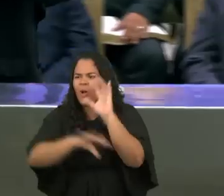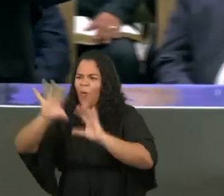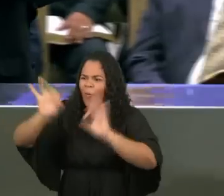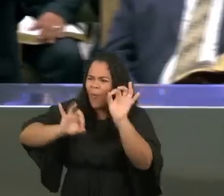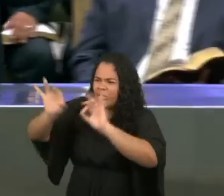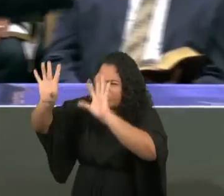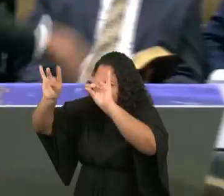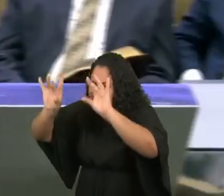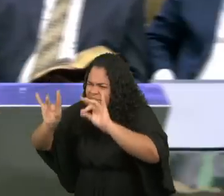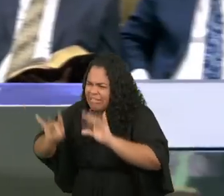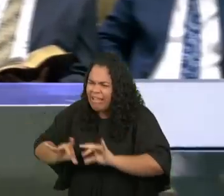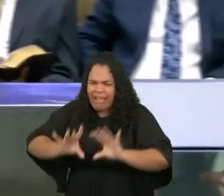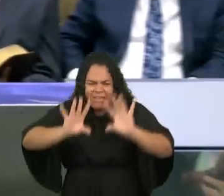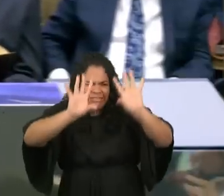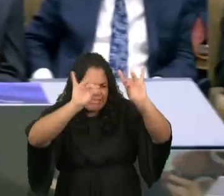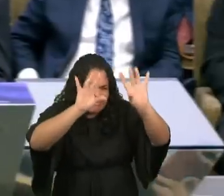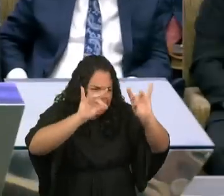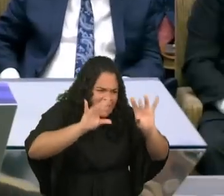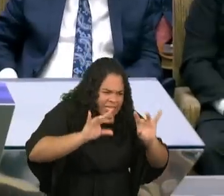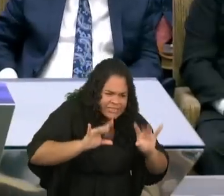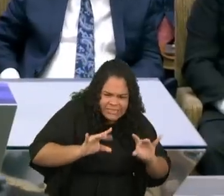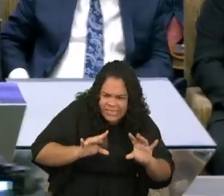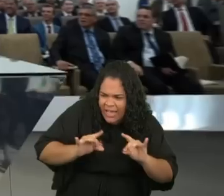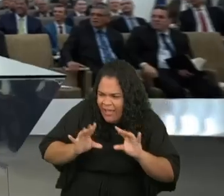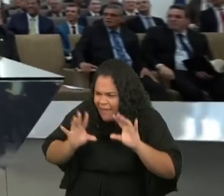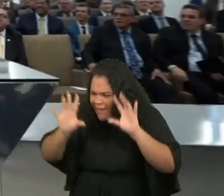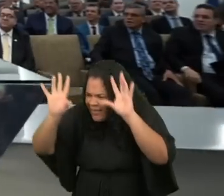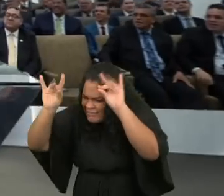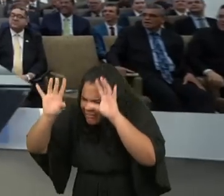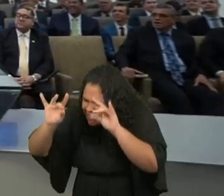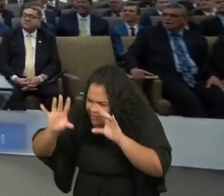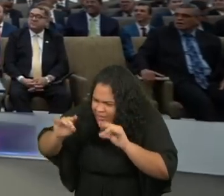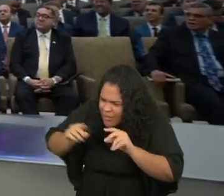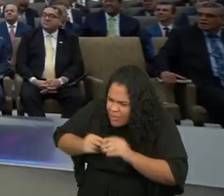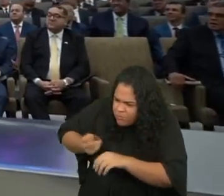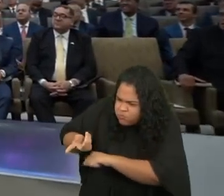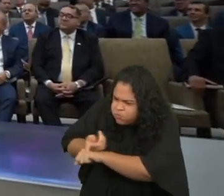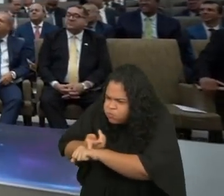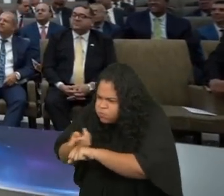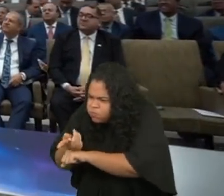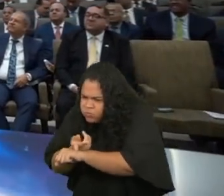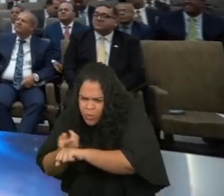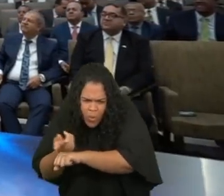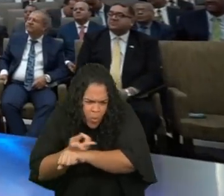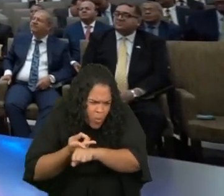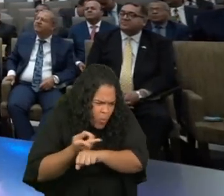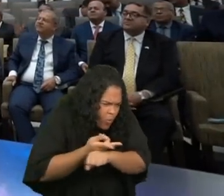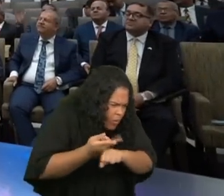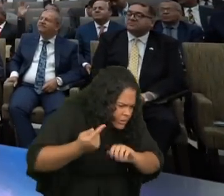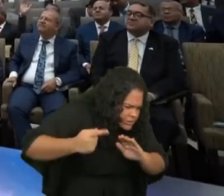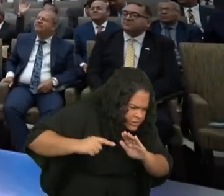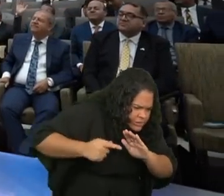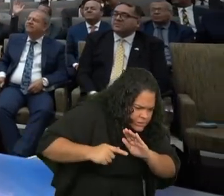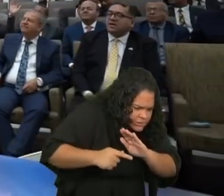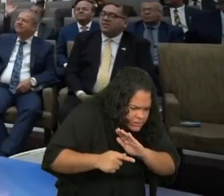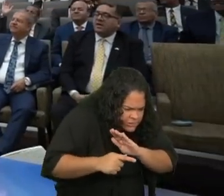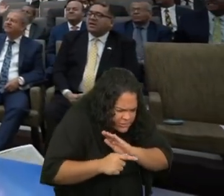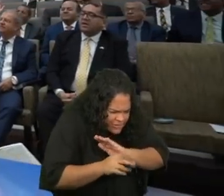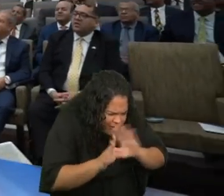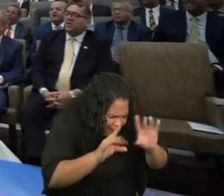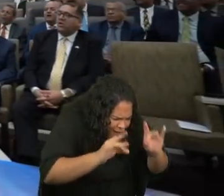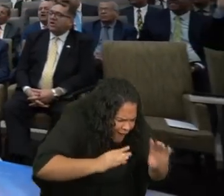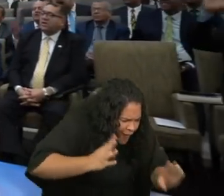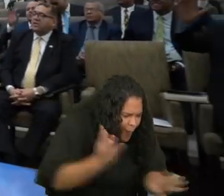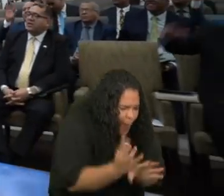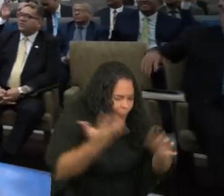Vou deixar pegada. Quem tatear vai me achar. Ah, irmão, eu estou sentindo fogo aqui. Quando eu estava estudando